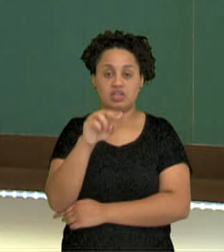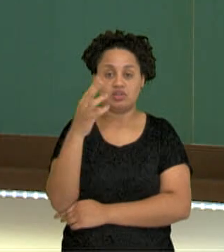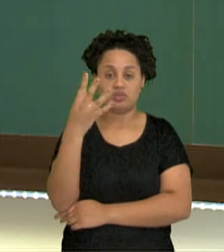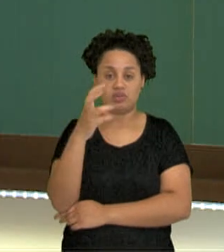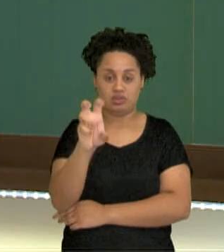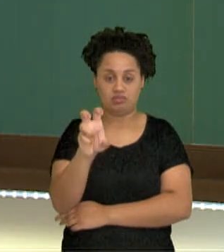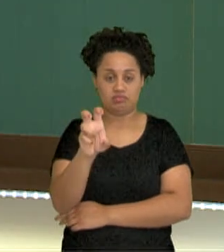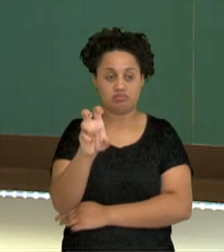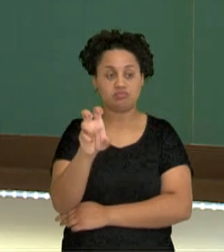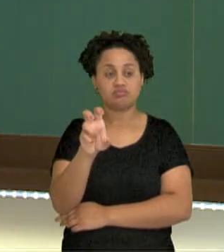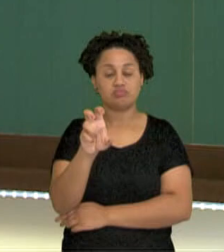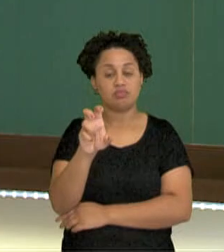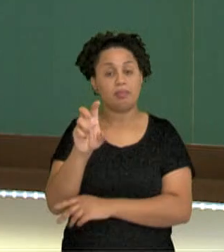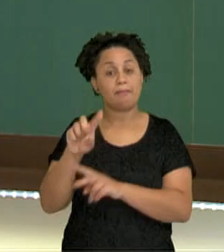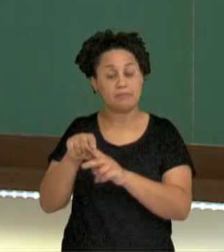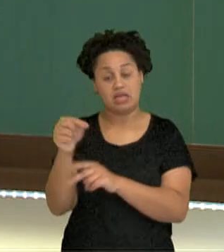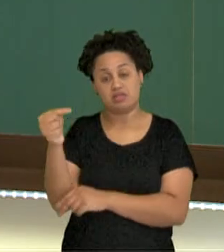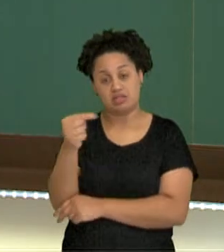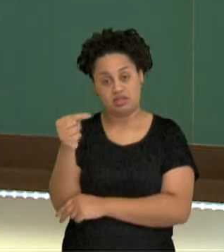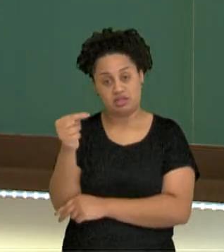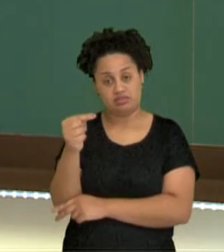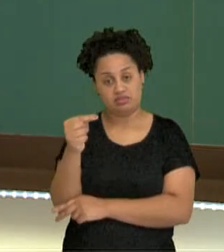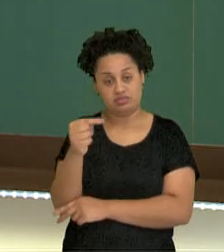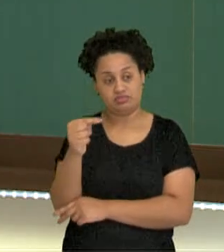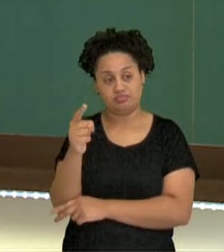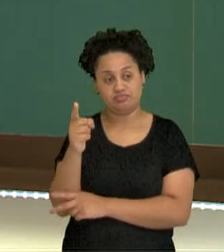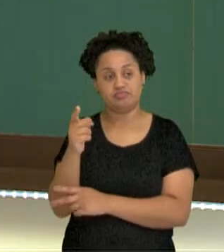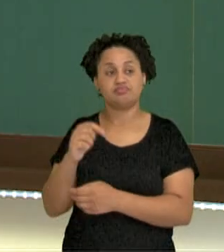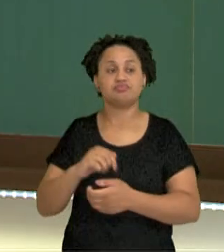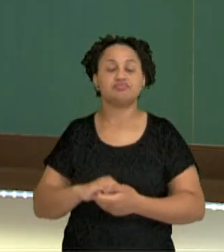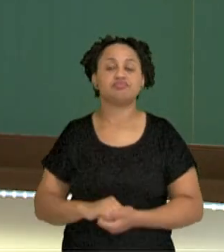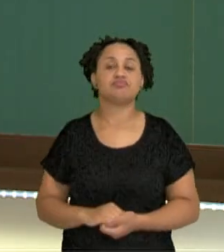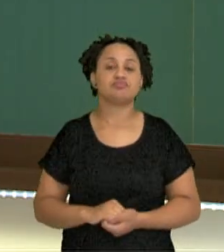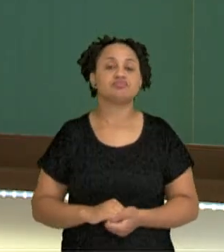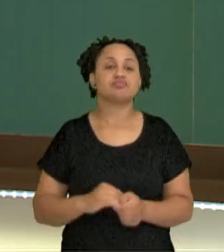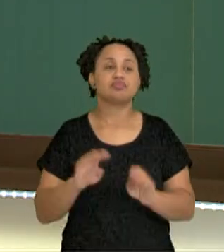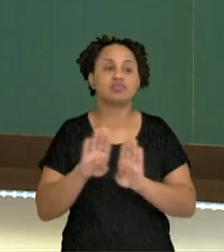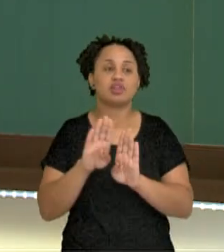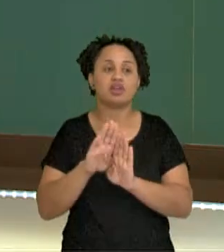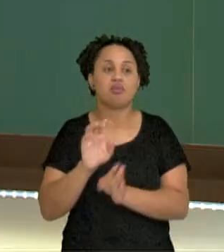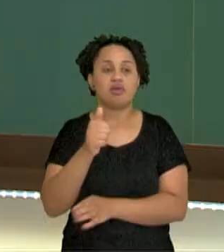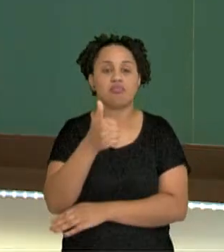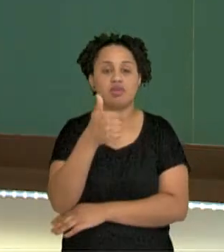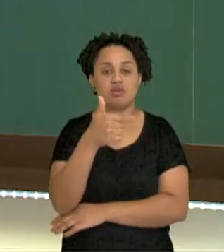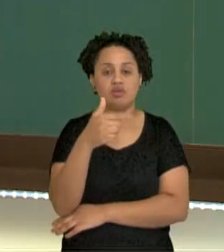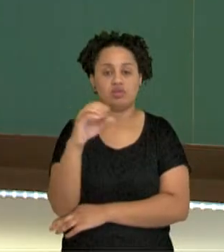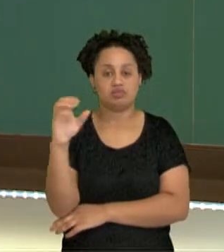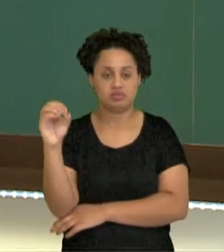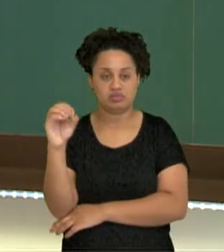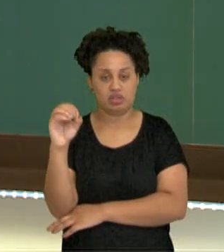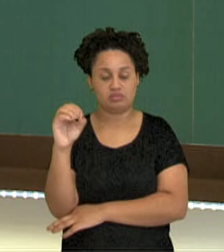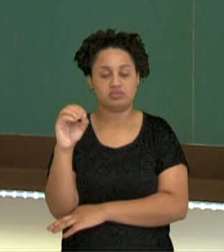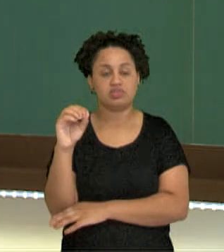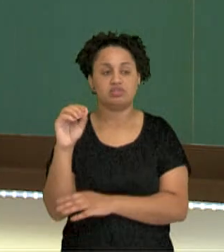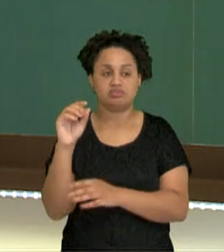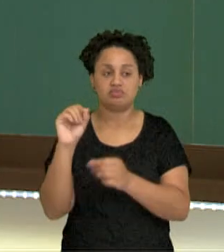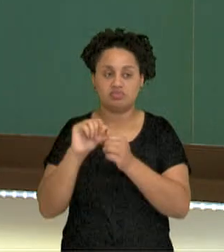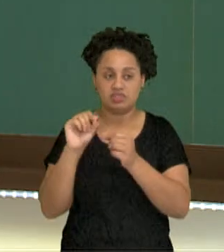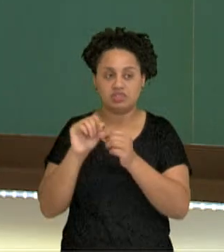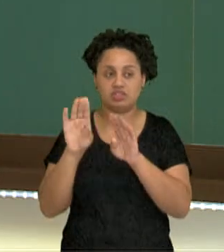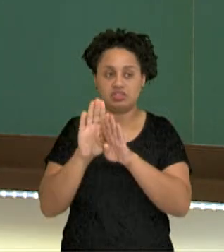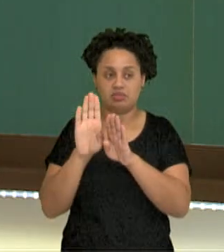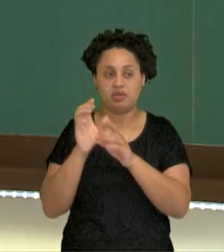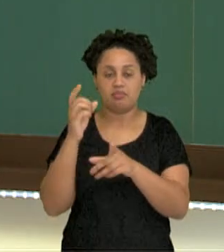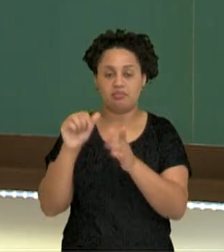de 45, só que negativo. E por fim, o ângulo de 1.200 graus, nós vamos fazer os mesmos